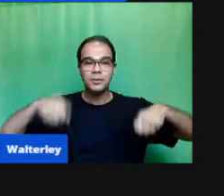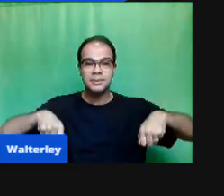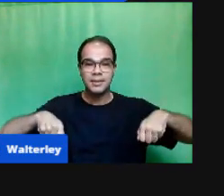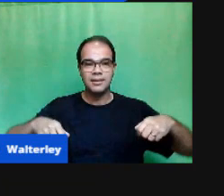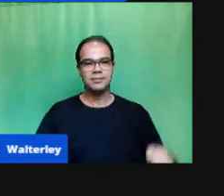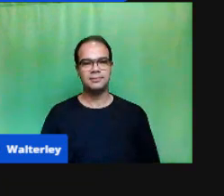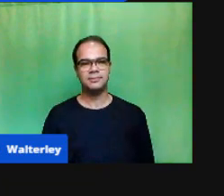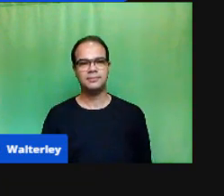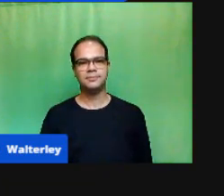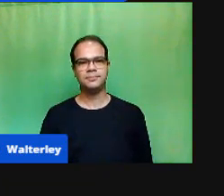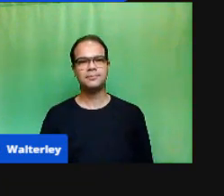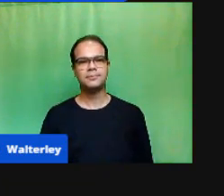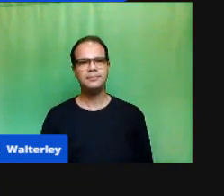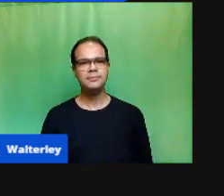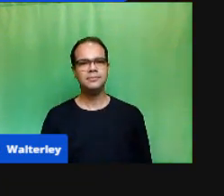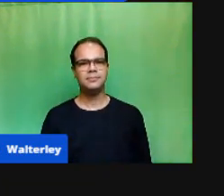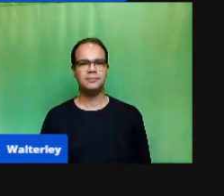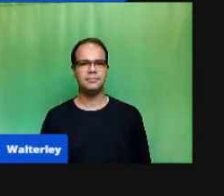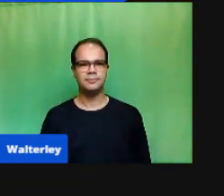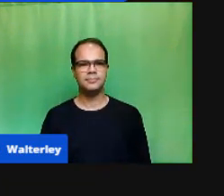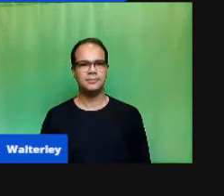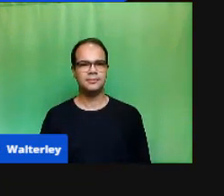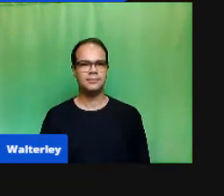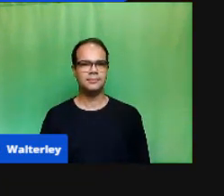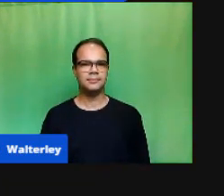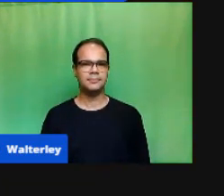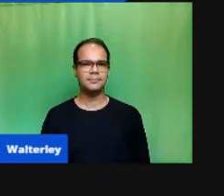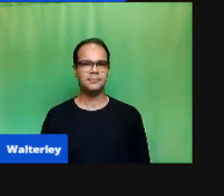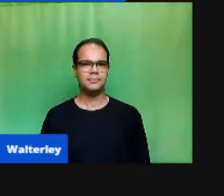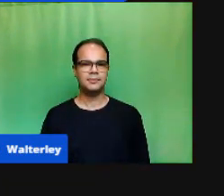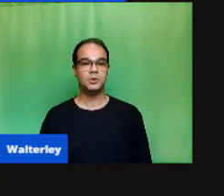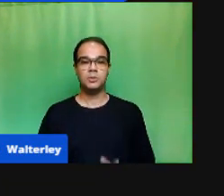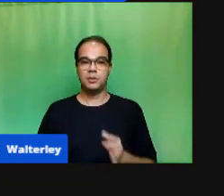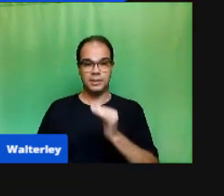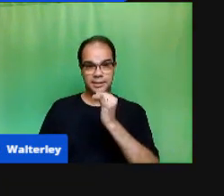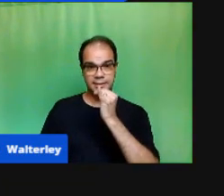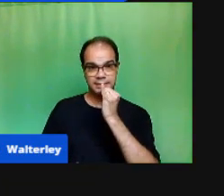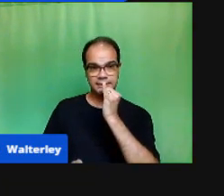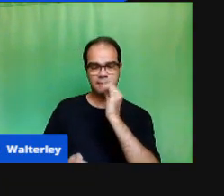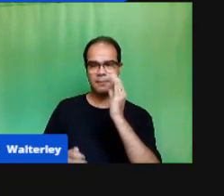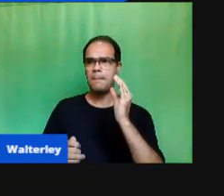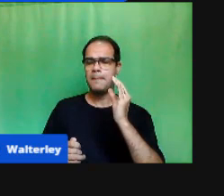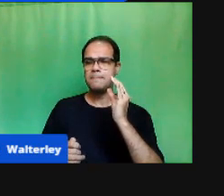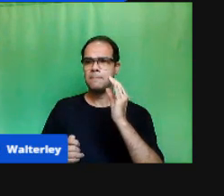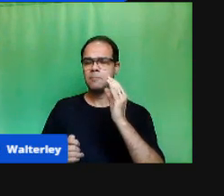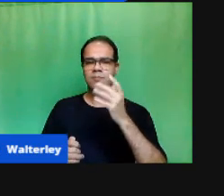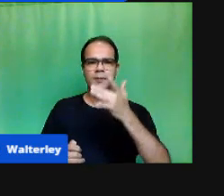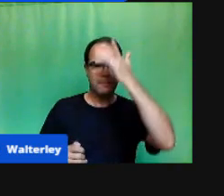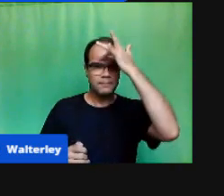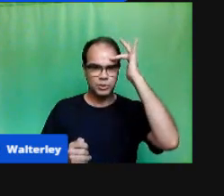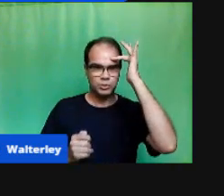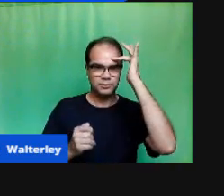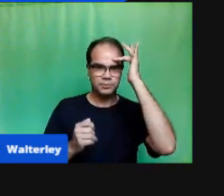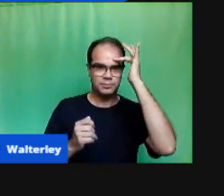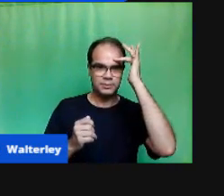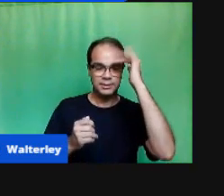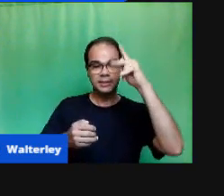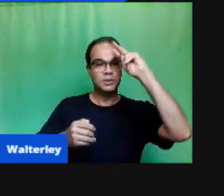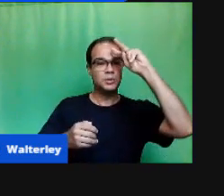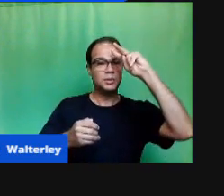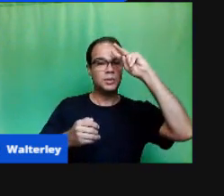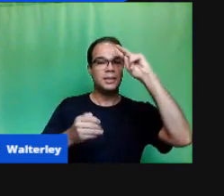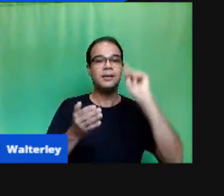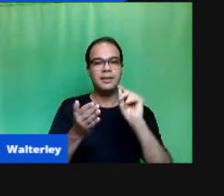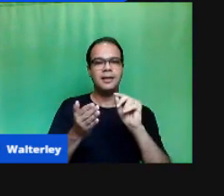Por exemplo, quando nós fazemos uma lista dos personagens que participam dessa